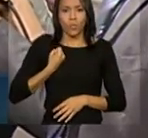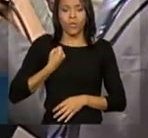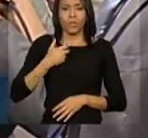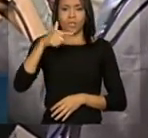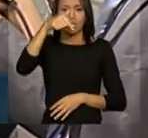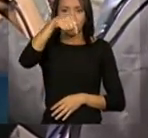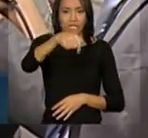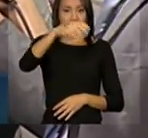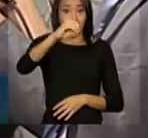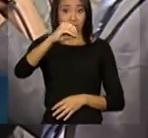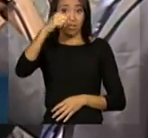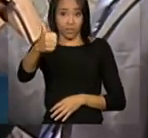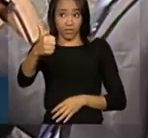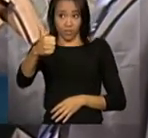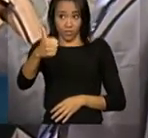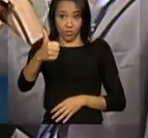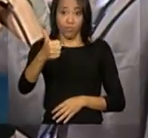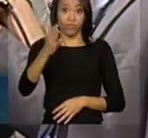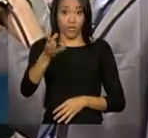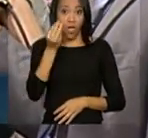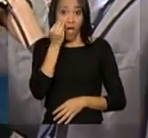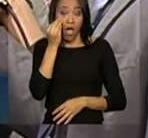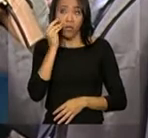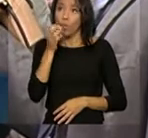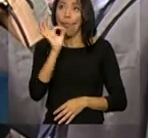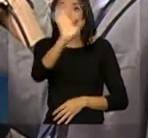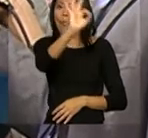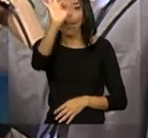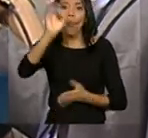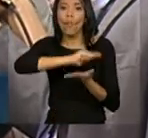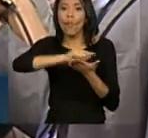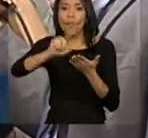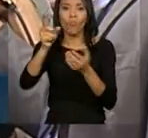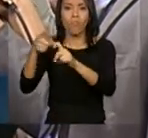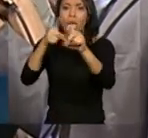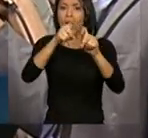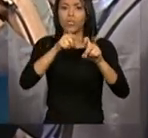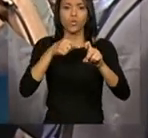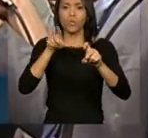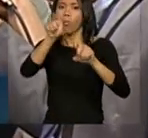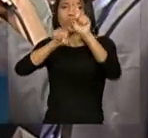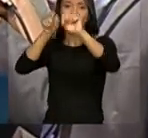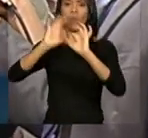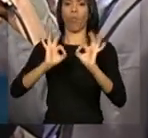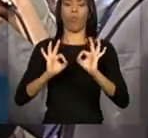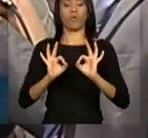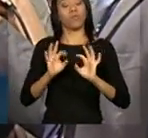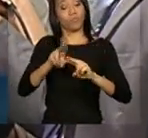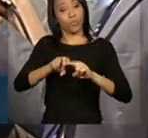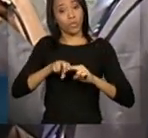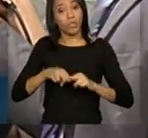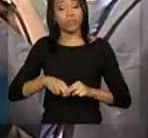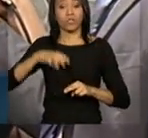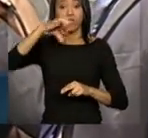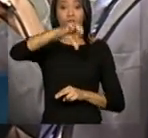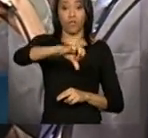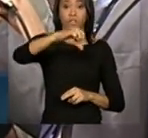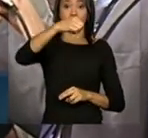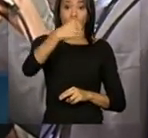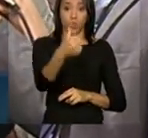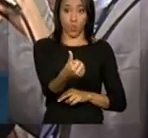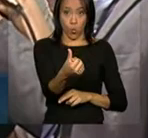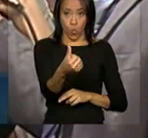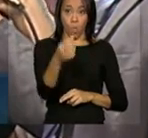701 municípios que não foram preenchidos por nenhum médico não foram selecionados por nenhum médico por isso que 91%